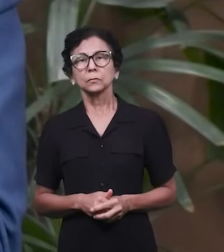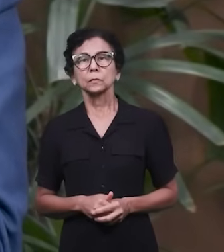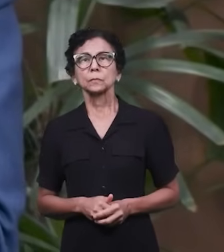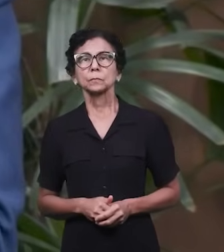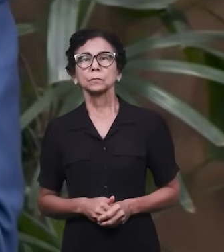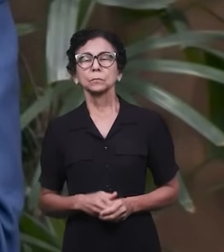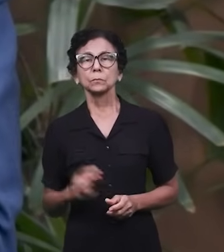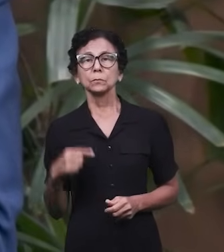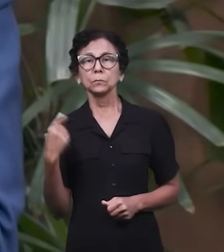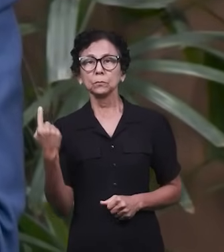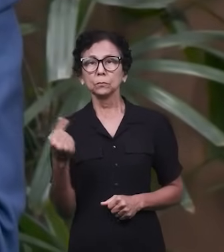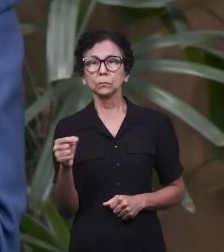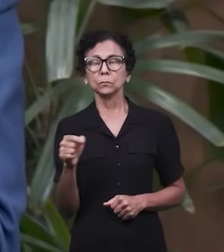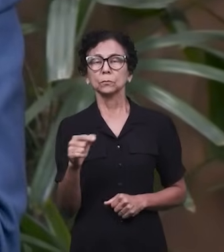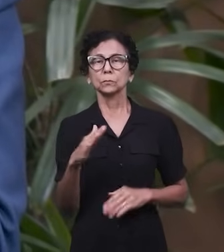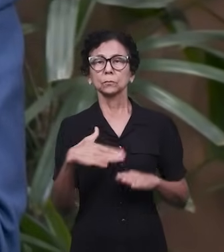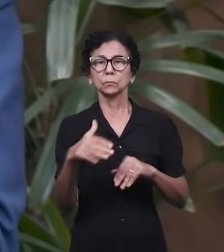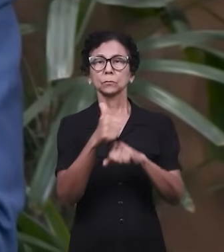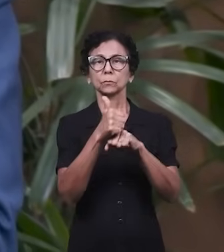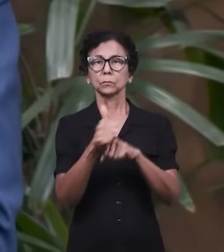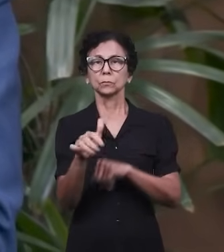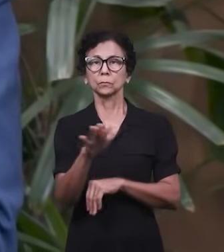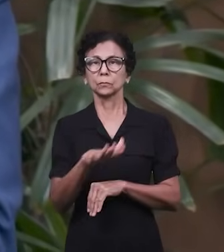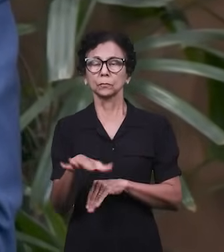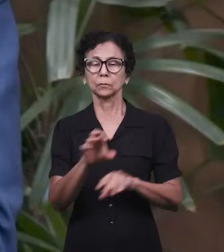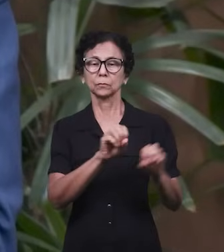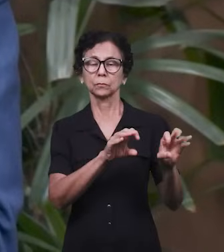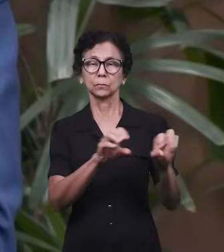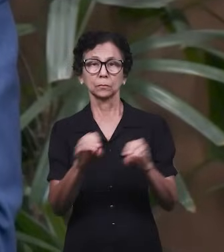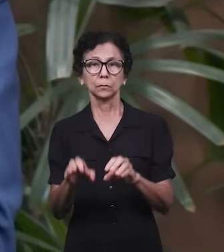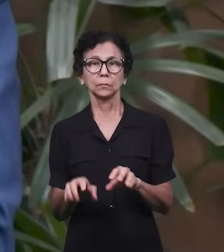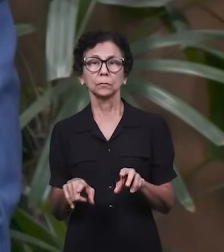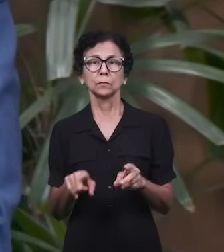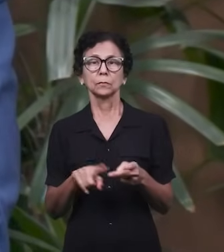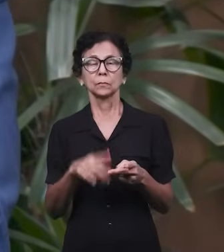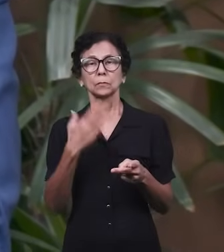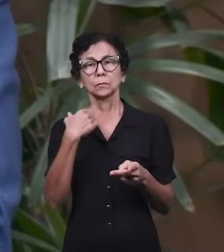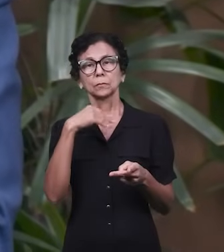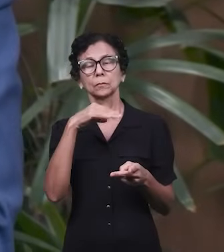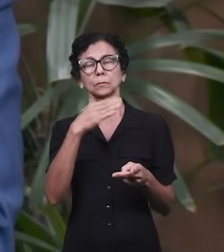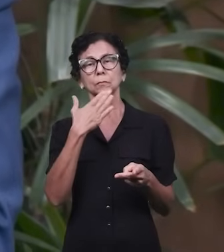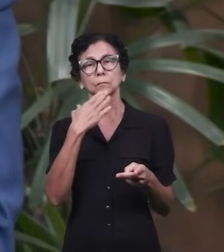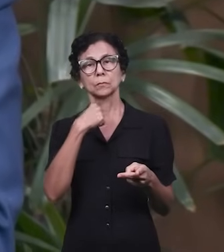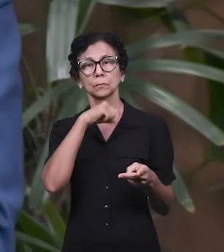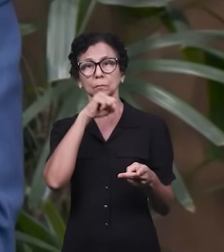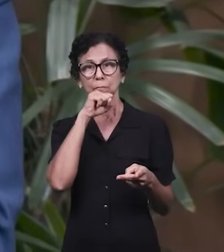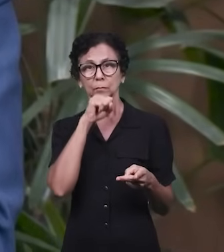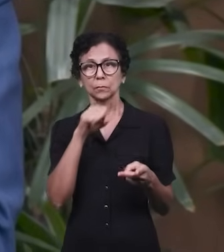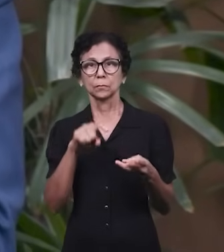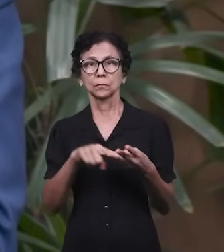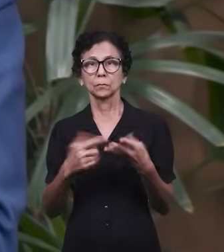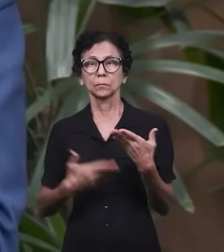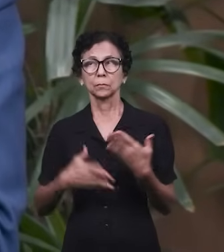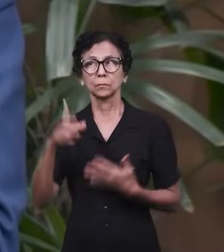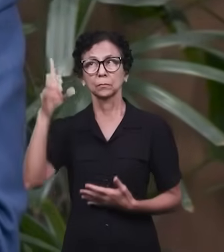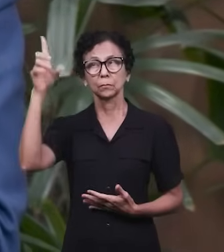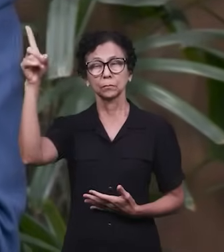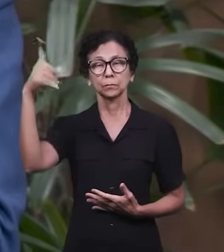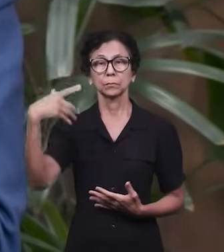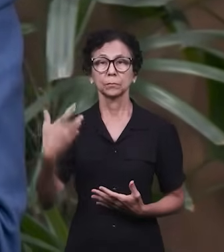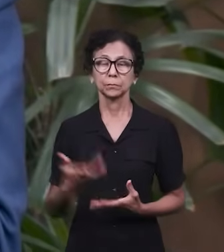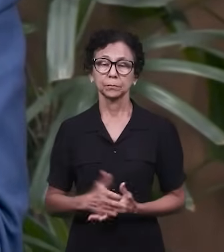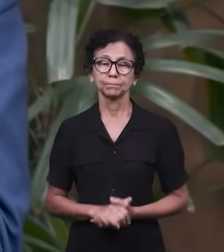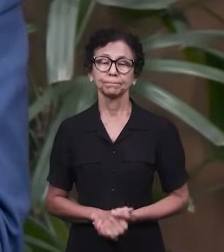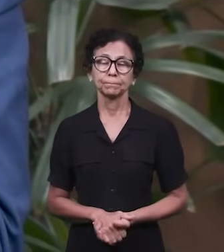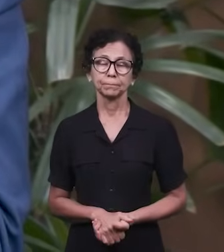e de pai e de servo do Senhor, o estudo ele não pode ficar aquém da decisão profissional. Então, uma sugestão que eu vou